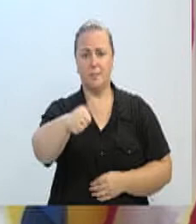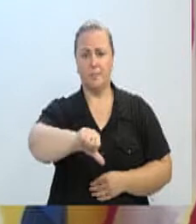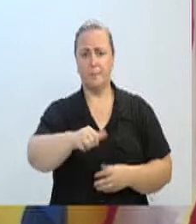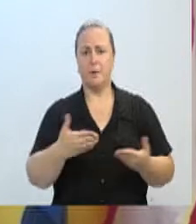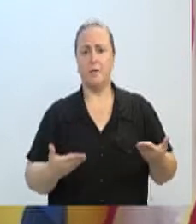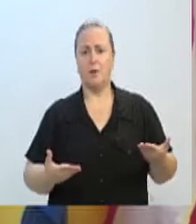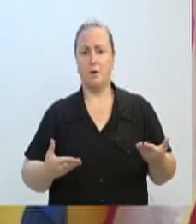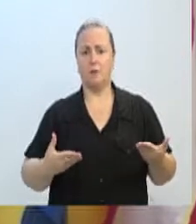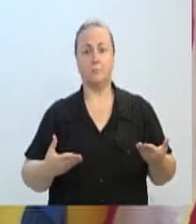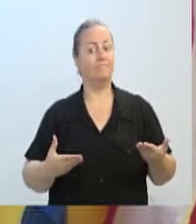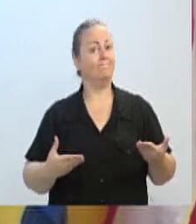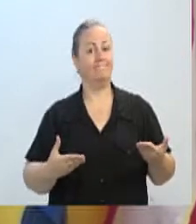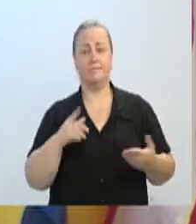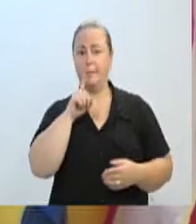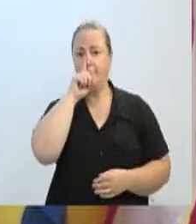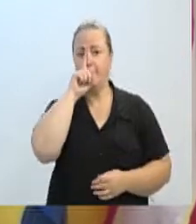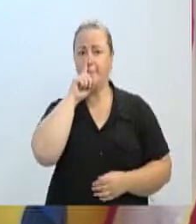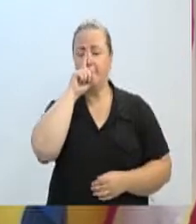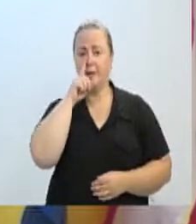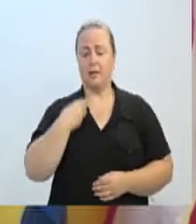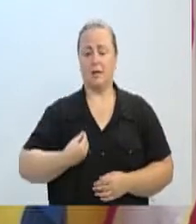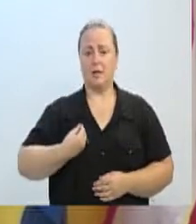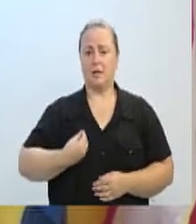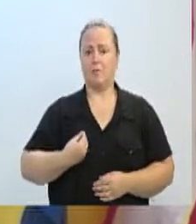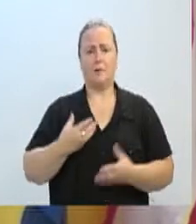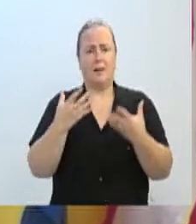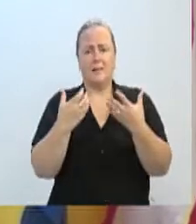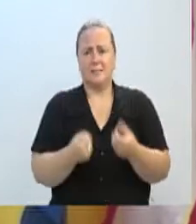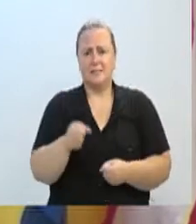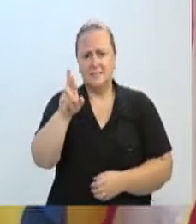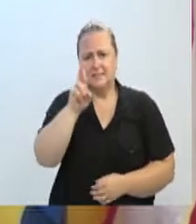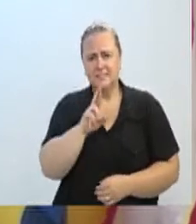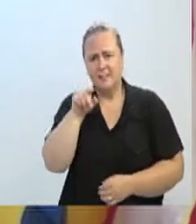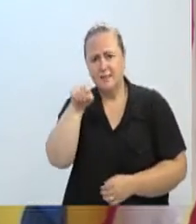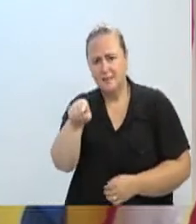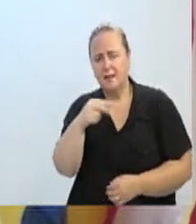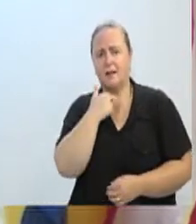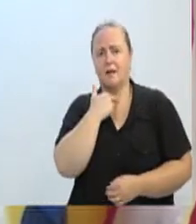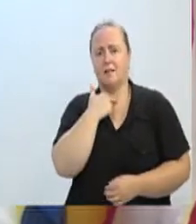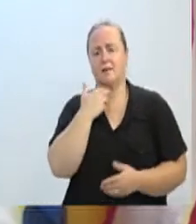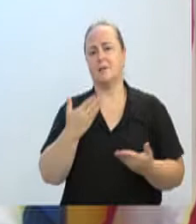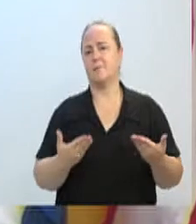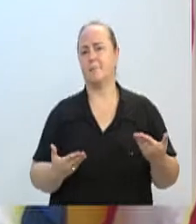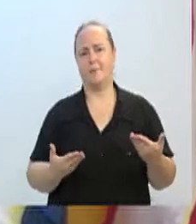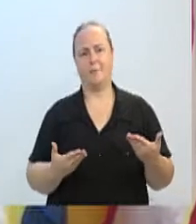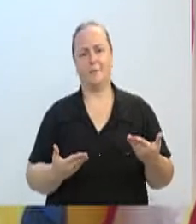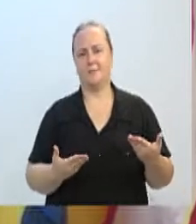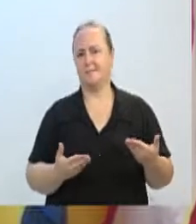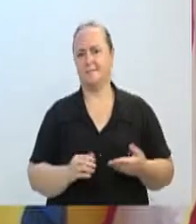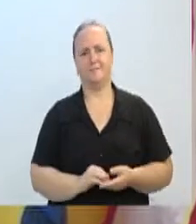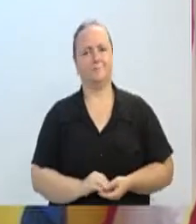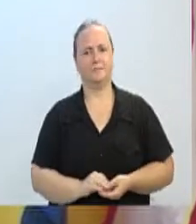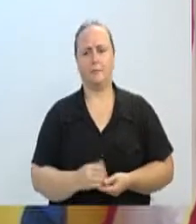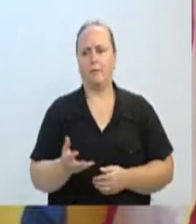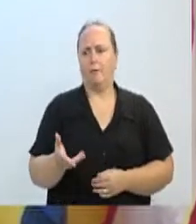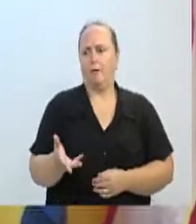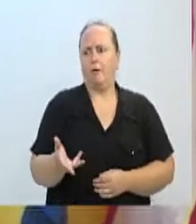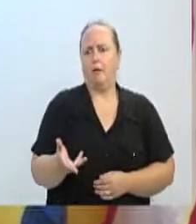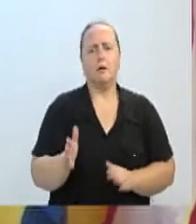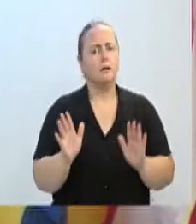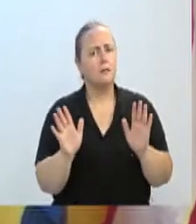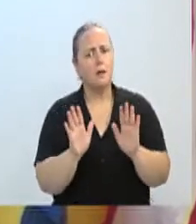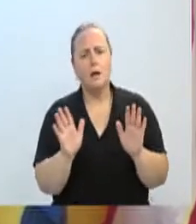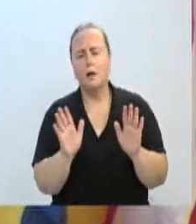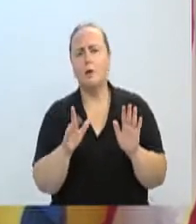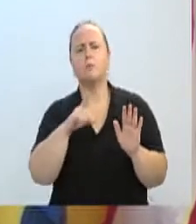Esse tipo de resposta a gente não pode admitir. Tem que ser feito alguma coisa para limitar essa velocidade próxima a esse CI e a outros CIs que a